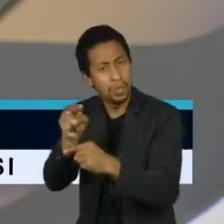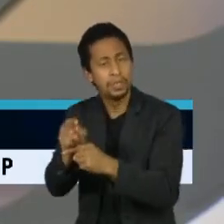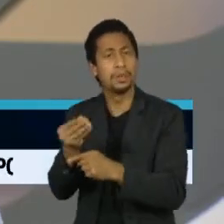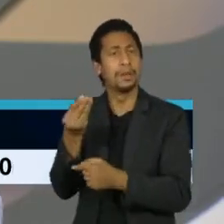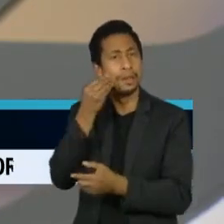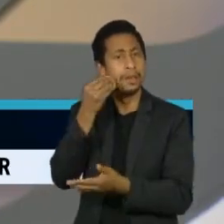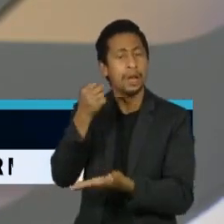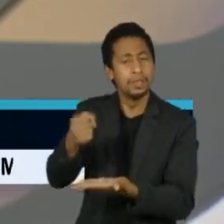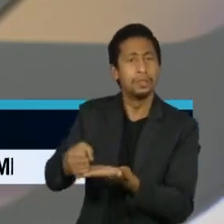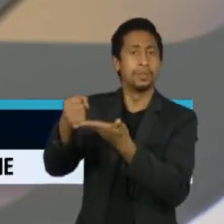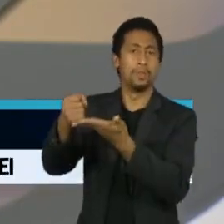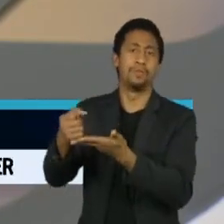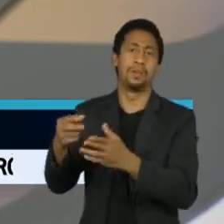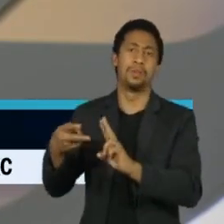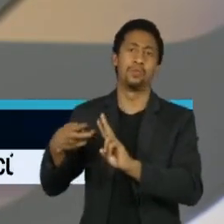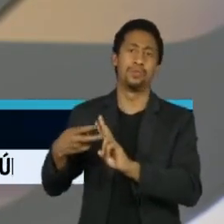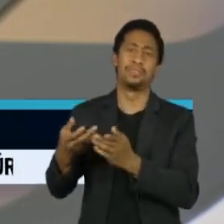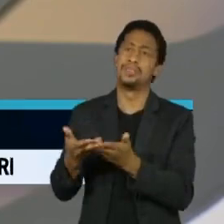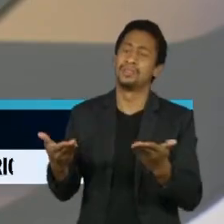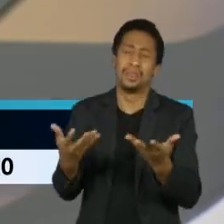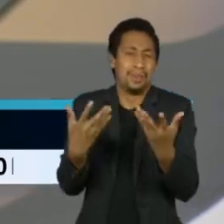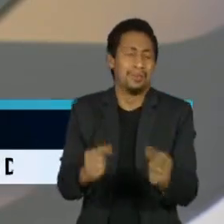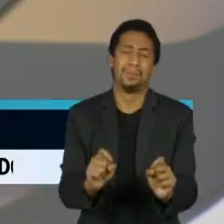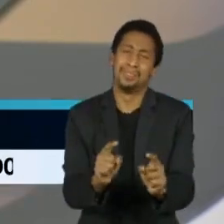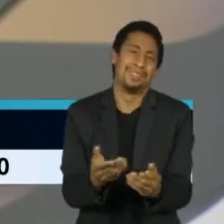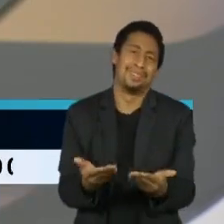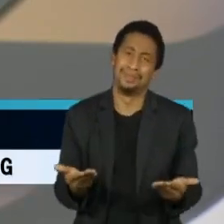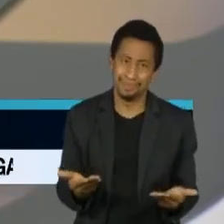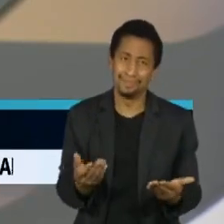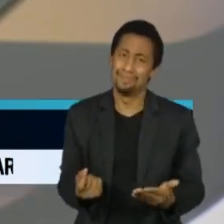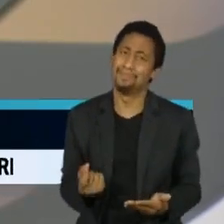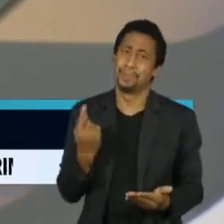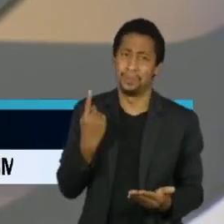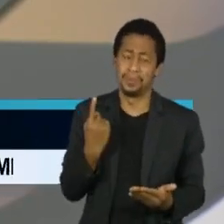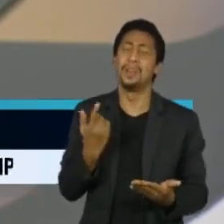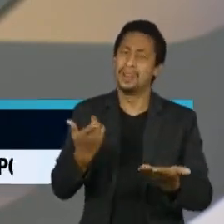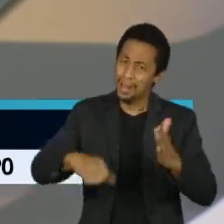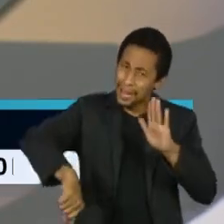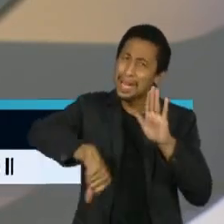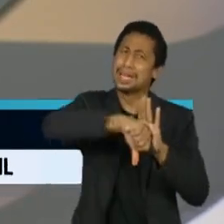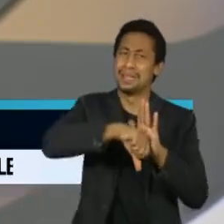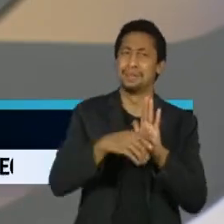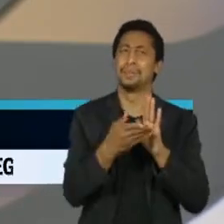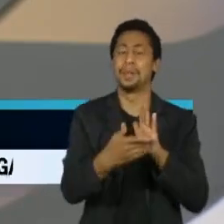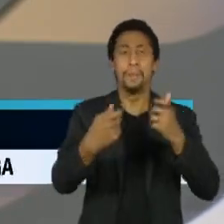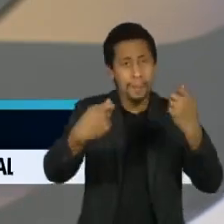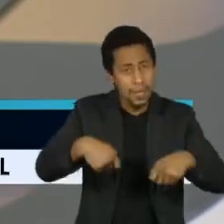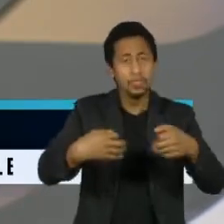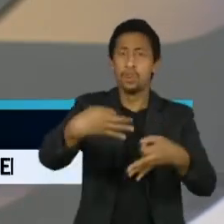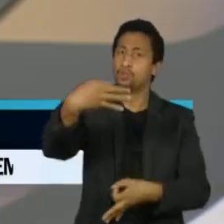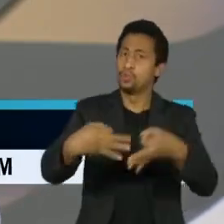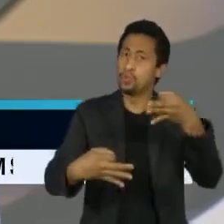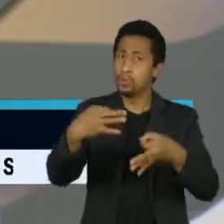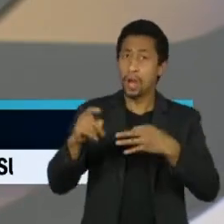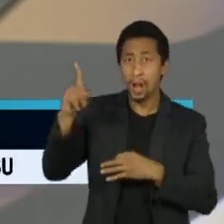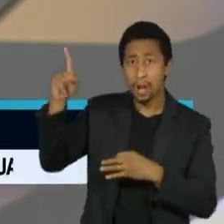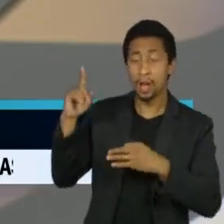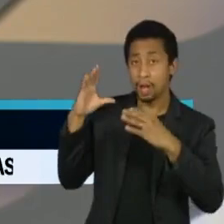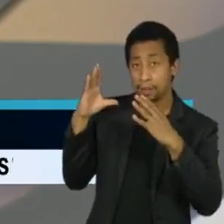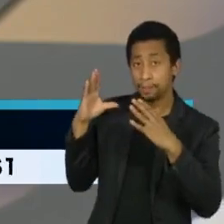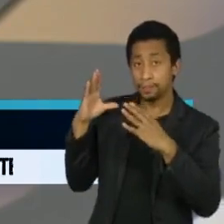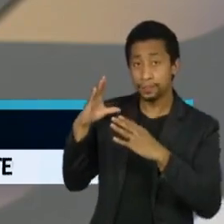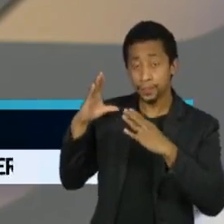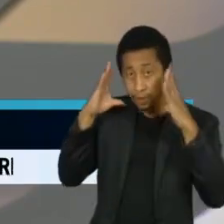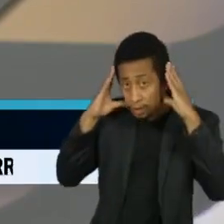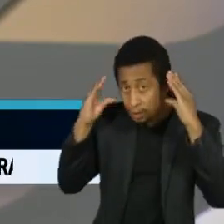minimamente os índios. Isso é inadmissível. Isso. Agora, isso é crime que tem que ser julgado lá em Haia, porque aqui no Brasil eu não acredito